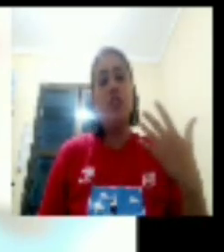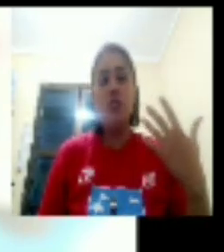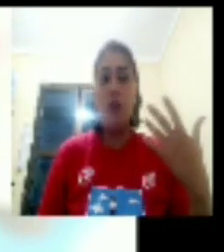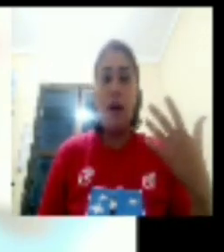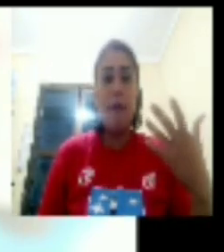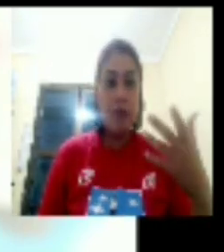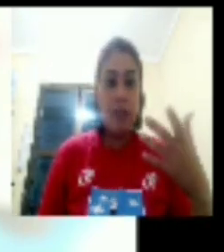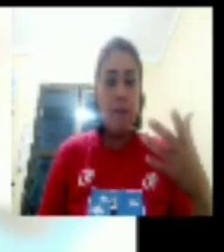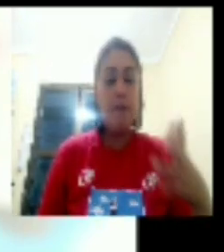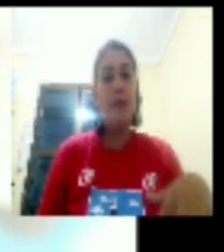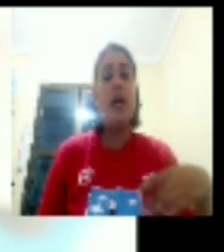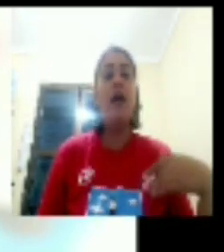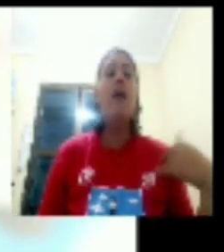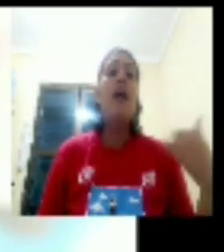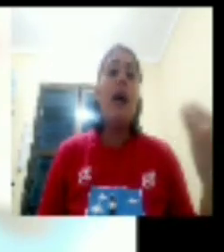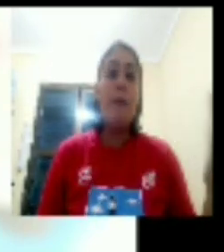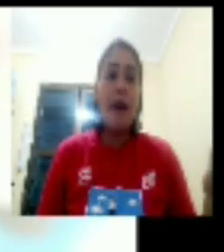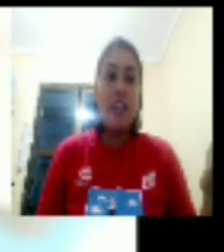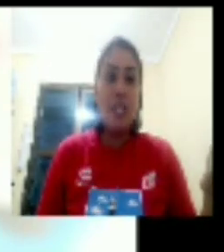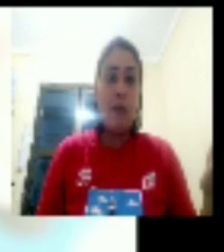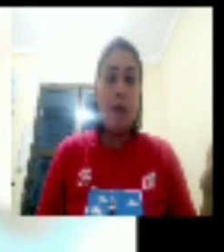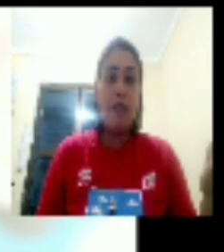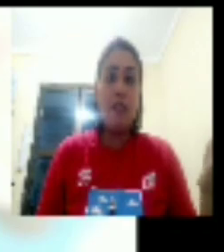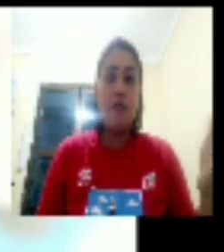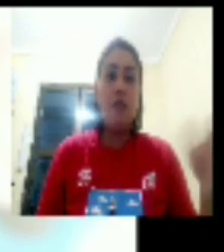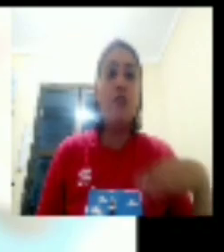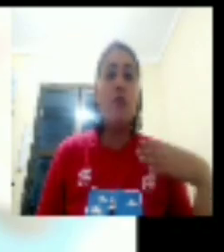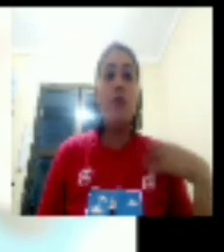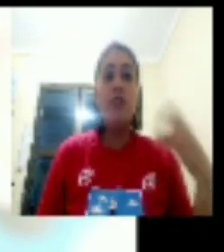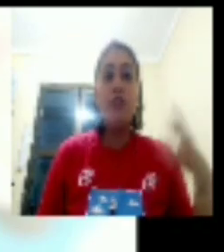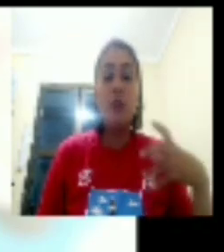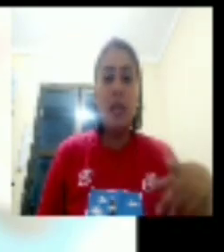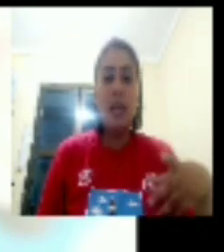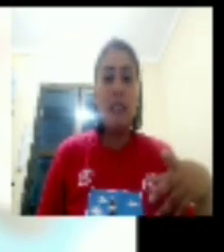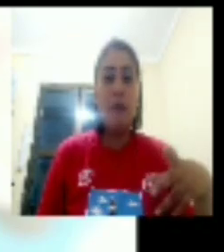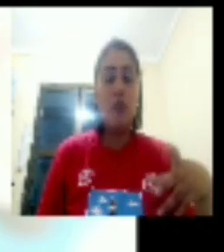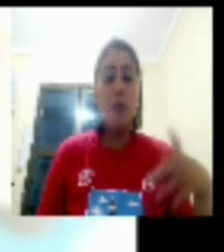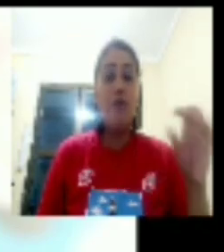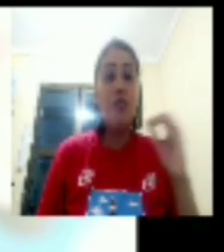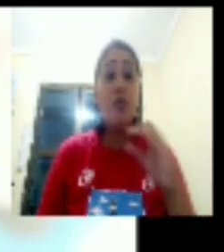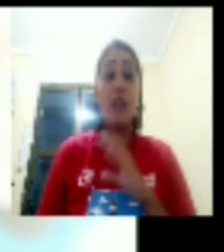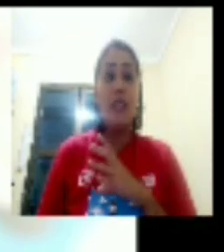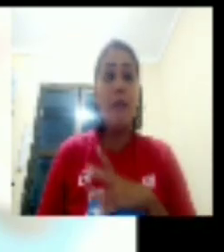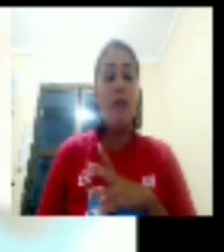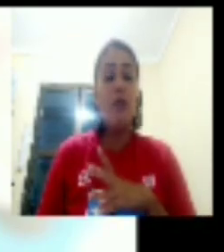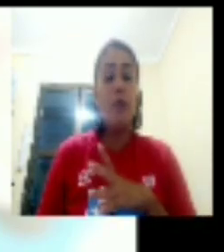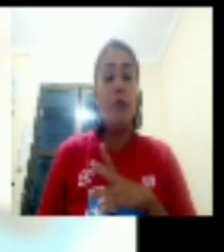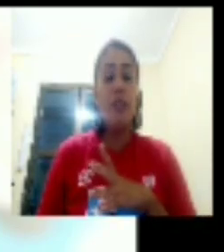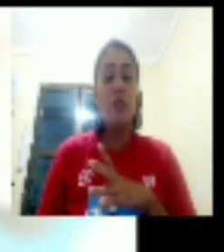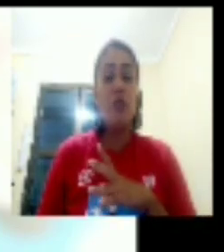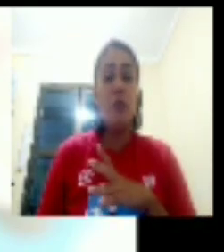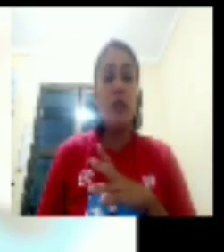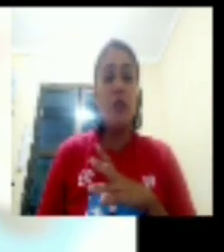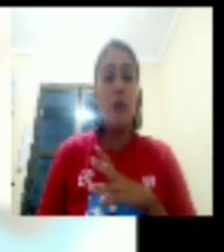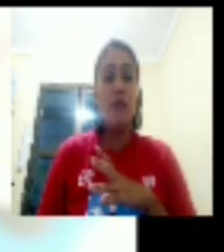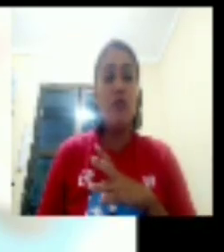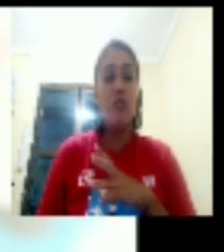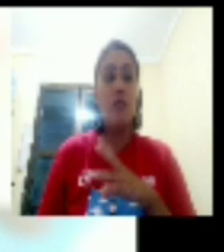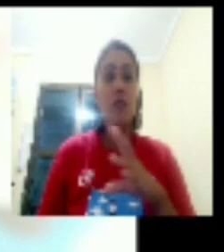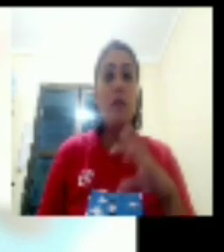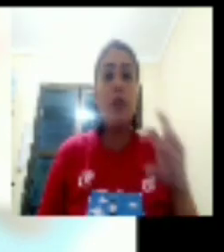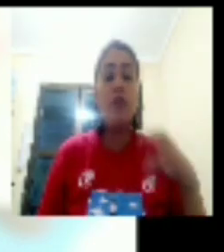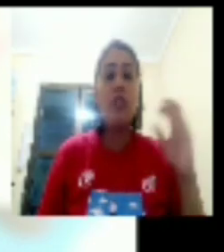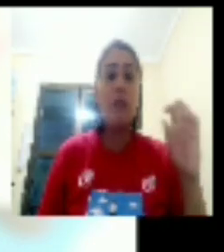peço que vocês colaborem, tá? Baixem o aplicativo Zoom, eu vou explicar depois como funciona, até pelo grupo mesmo eu explico como